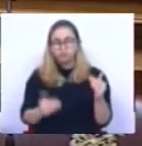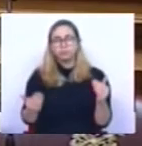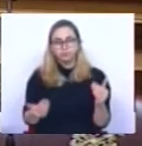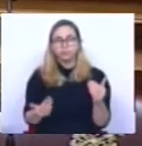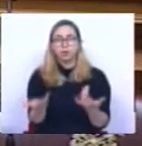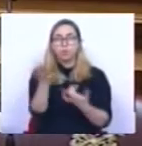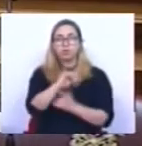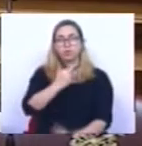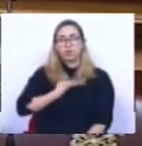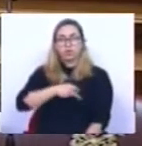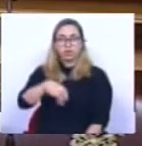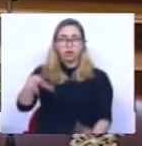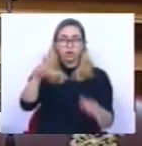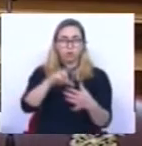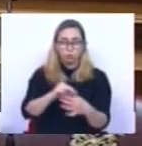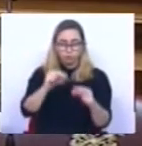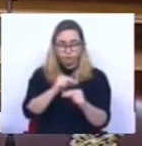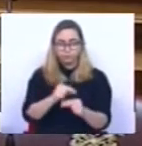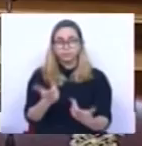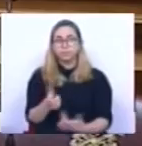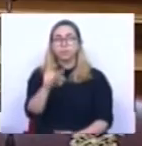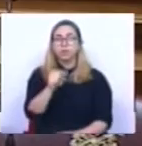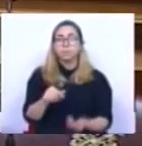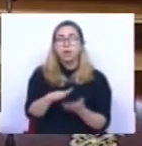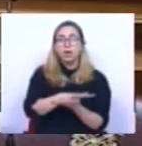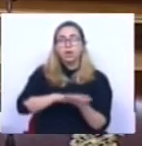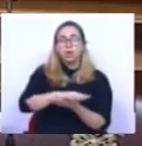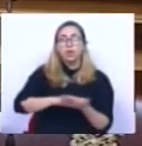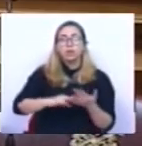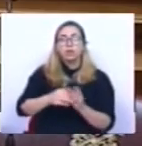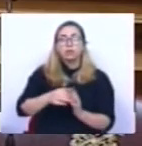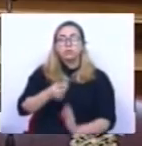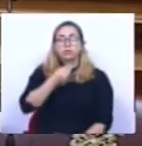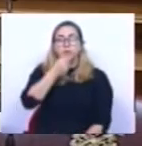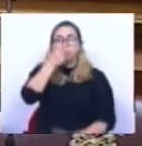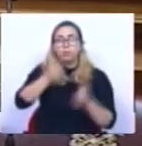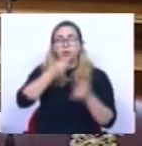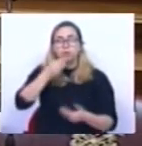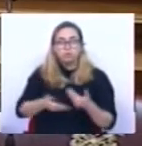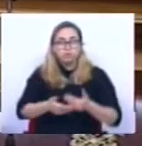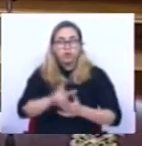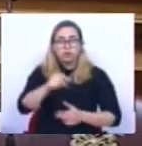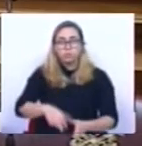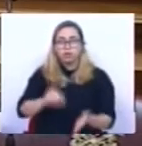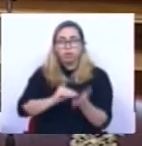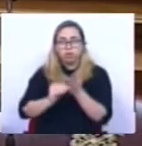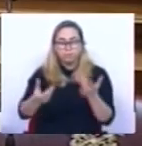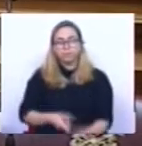o caso de Idanha Nova, um município de base rural com uma população envelhecida e empobrecida. No ano